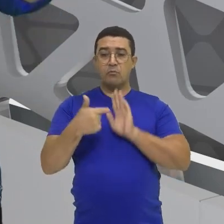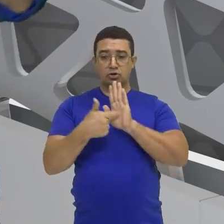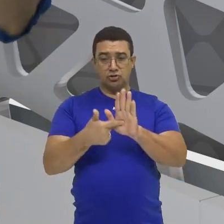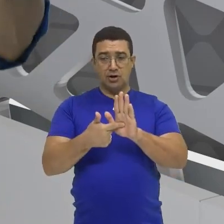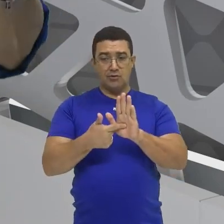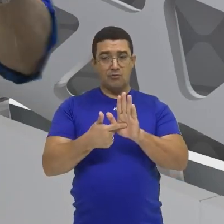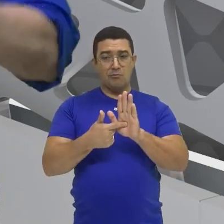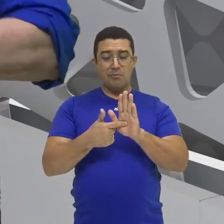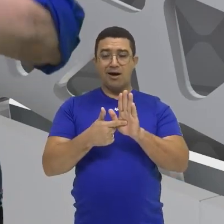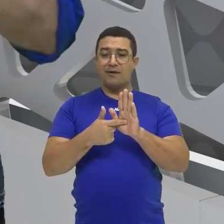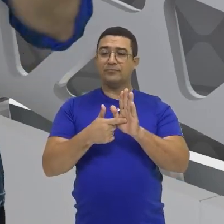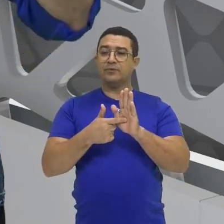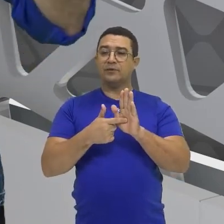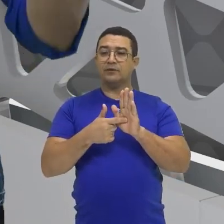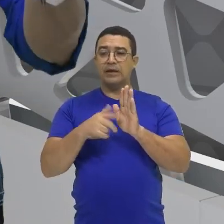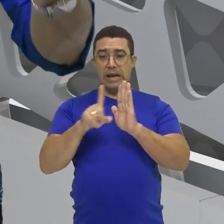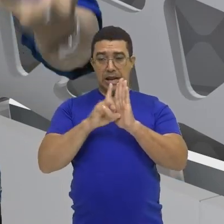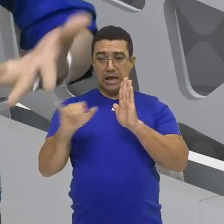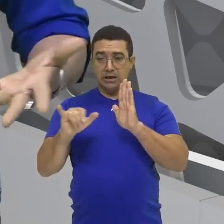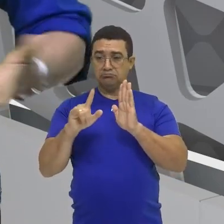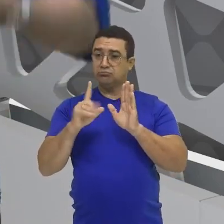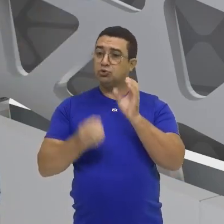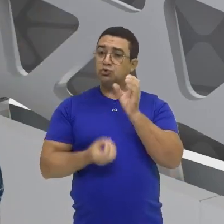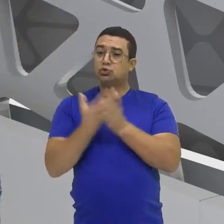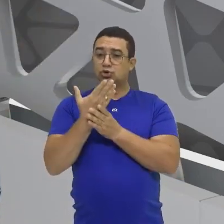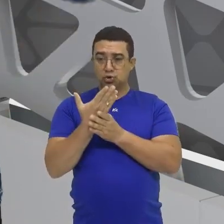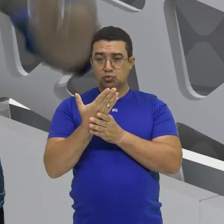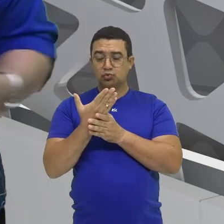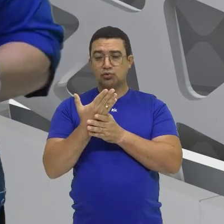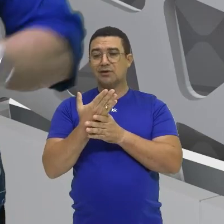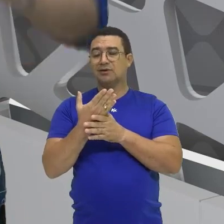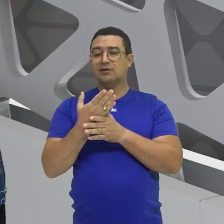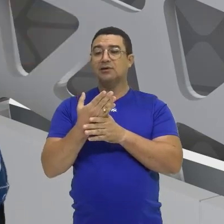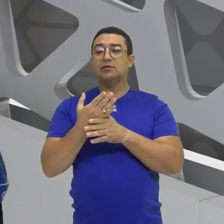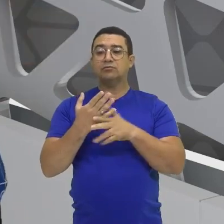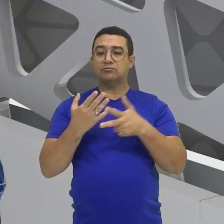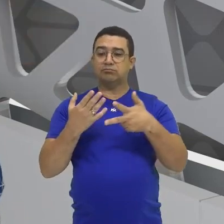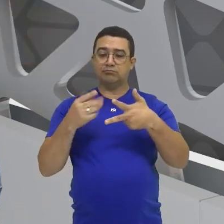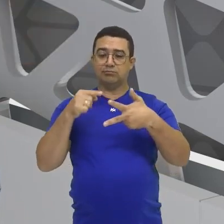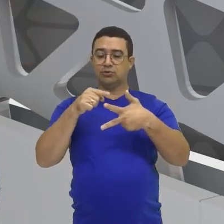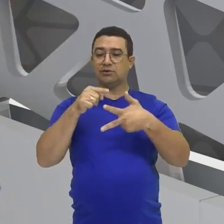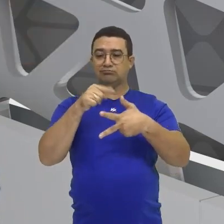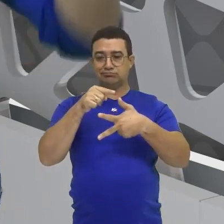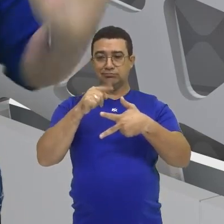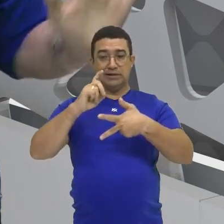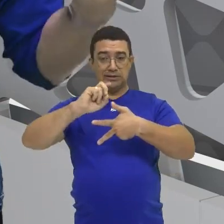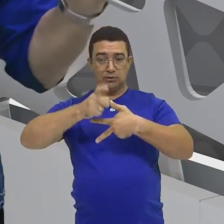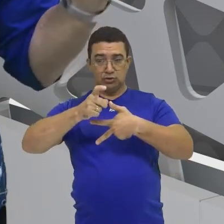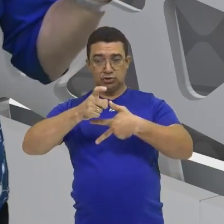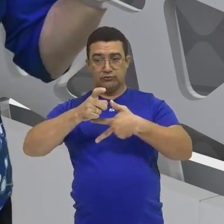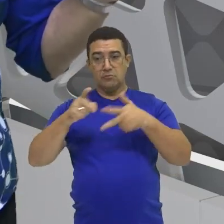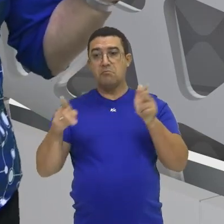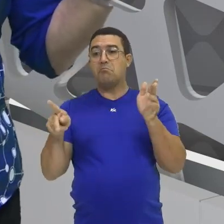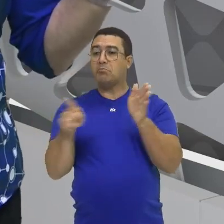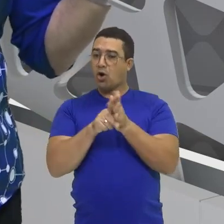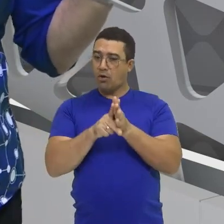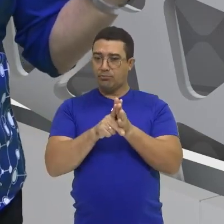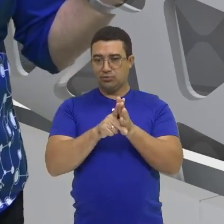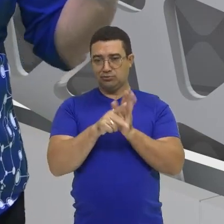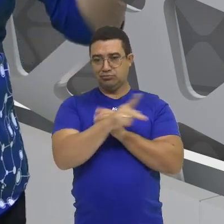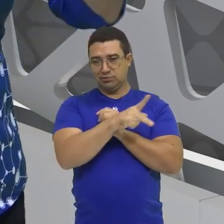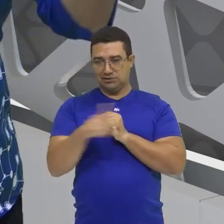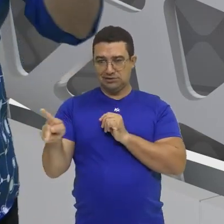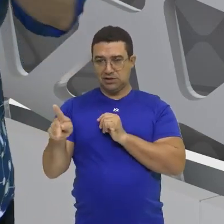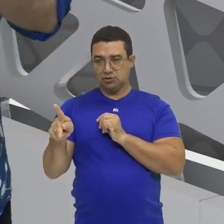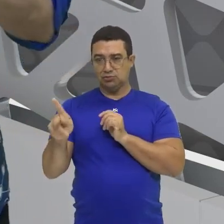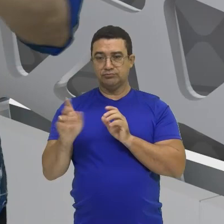lei que advém do Poder Executivo da Presidência da República. Então, você tem aí esse primeiro